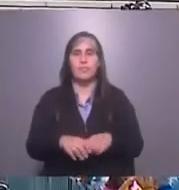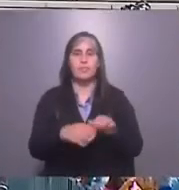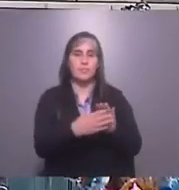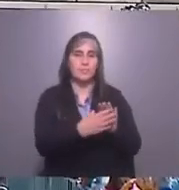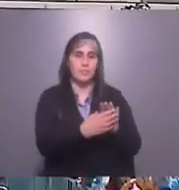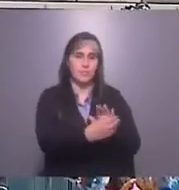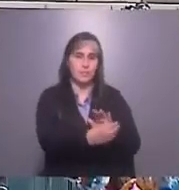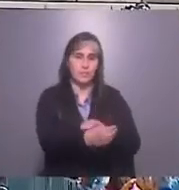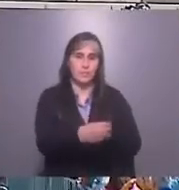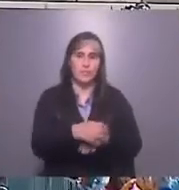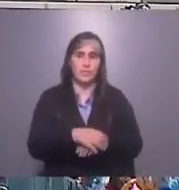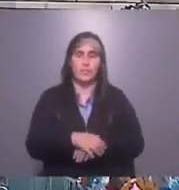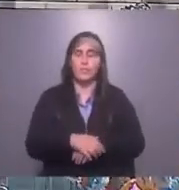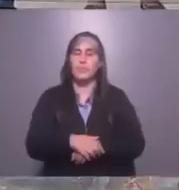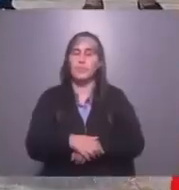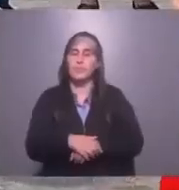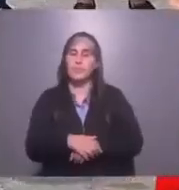passos.